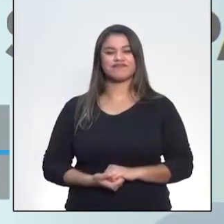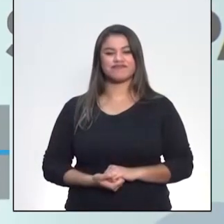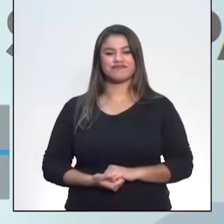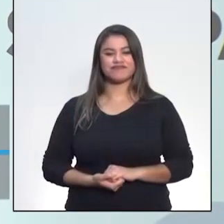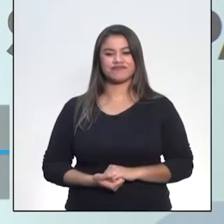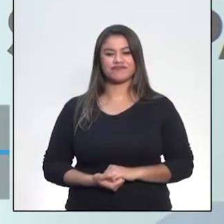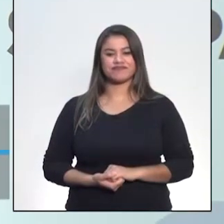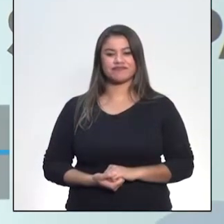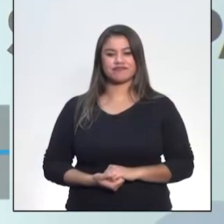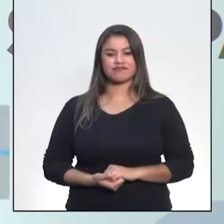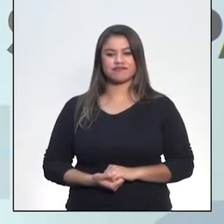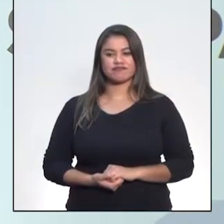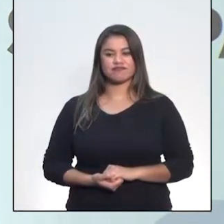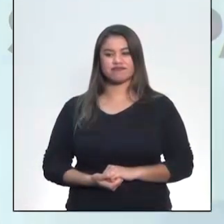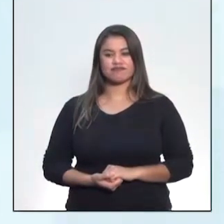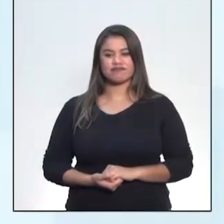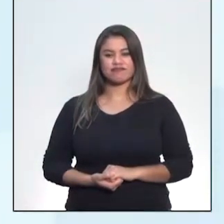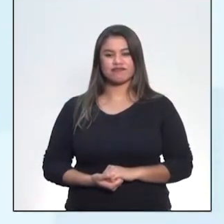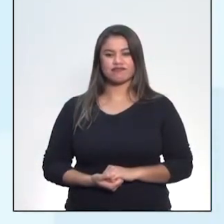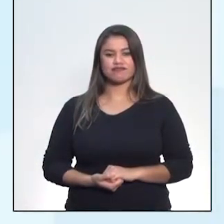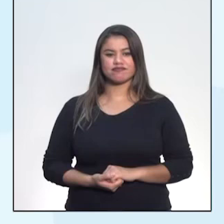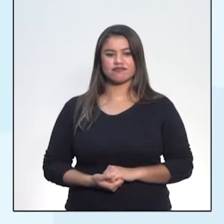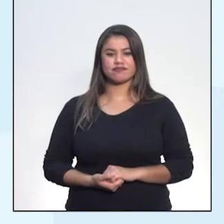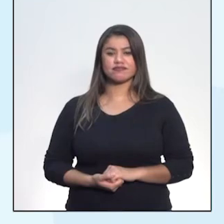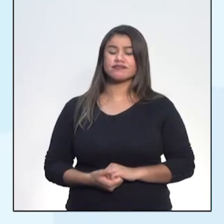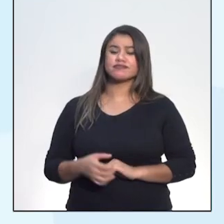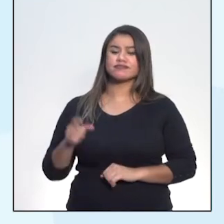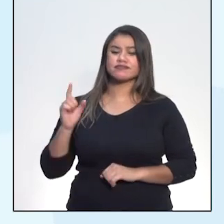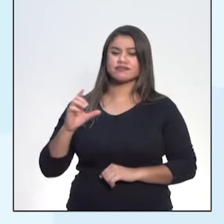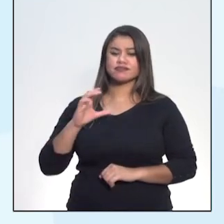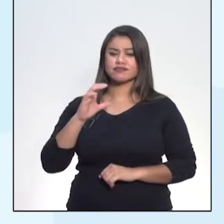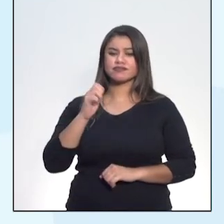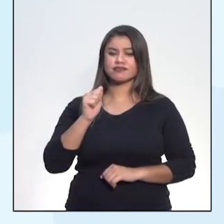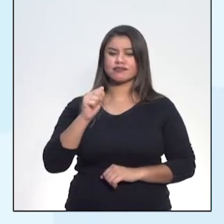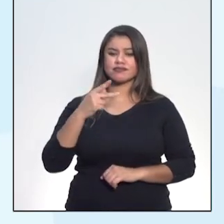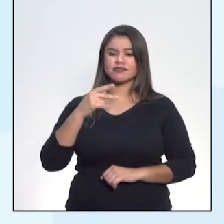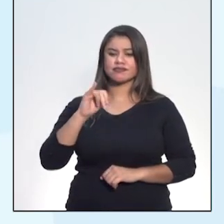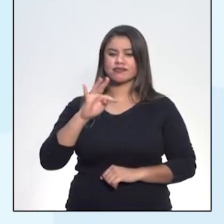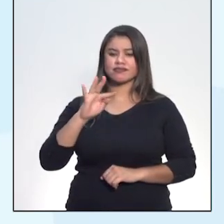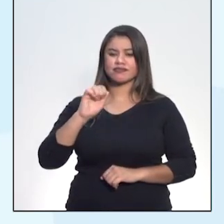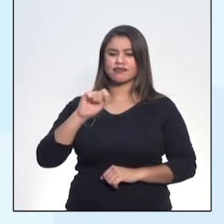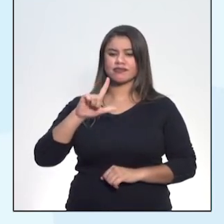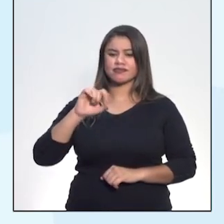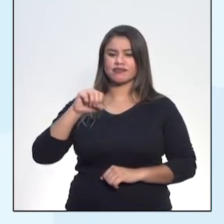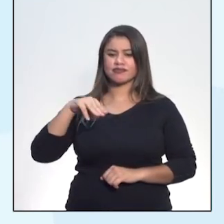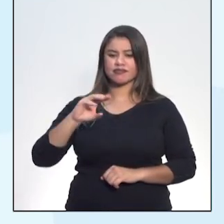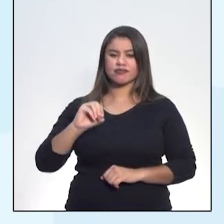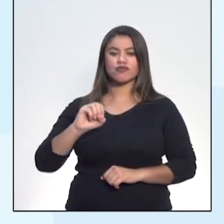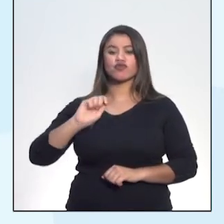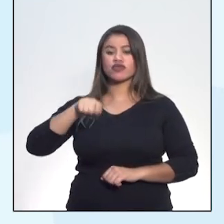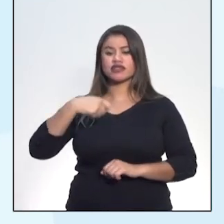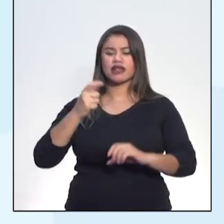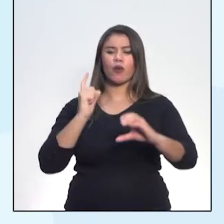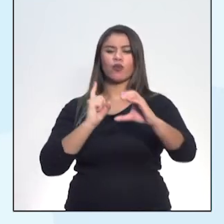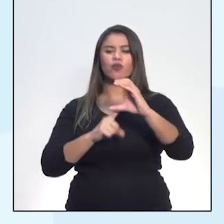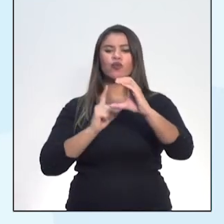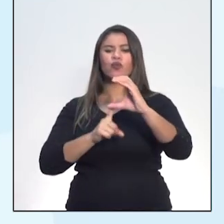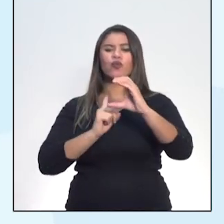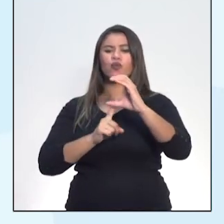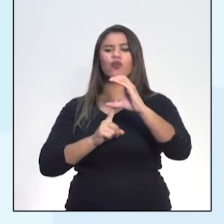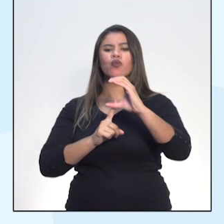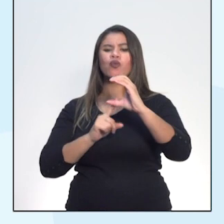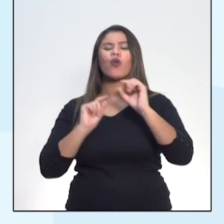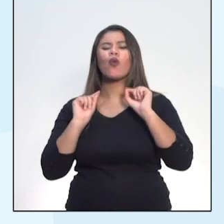questão disparadora para todos nós desenvolvermos. O que é capitalismo? Ok?